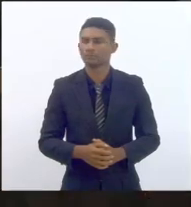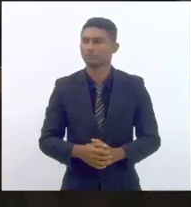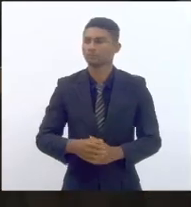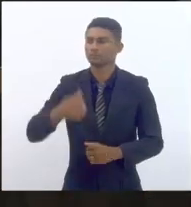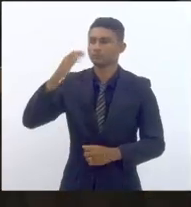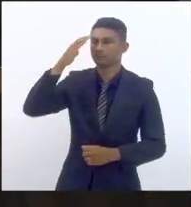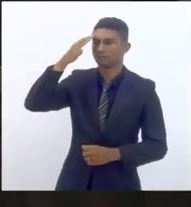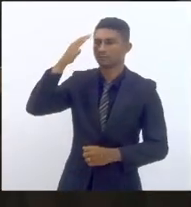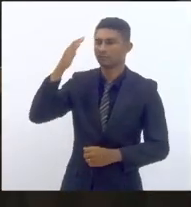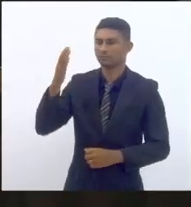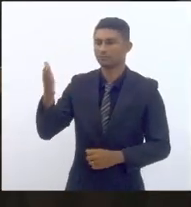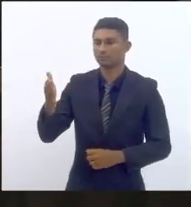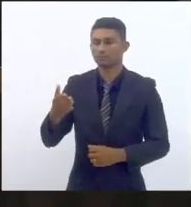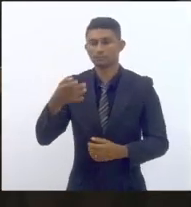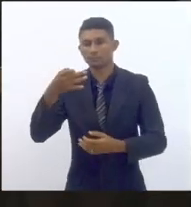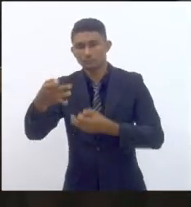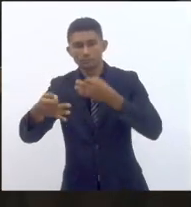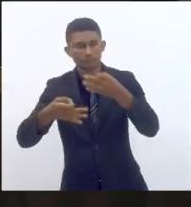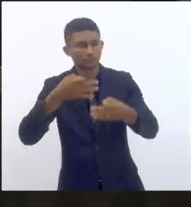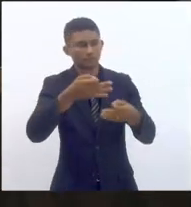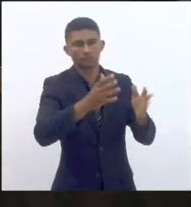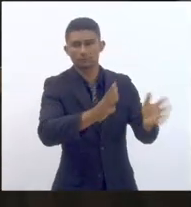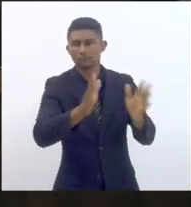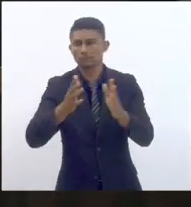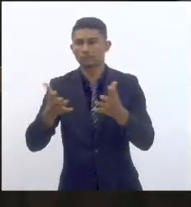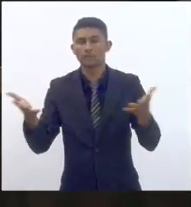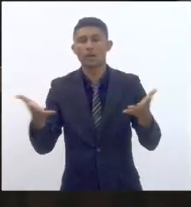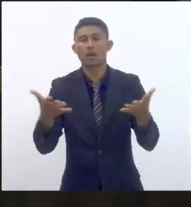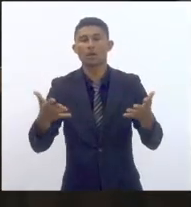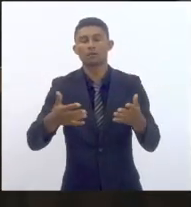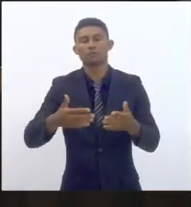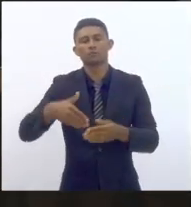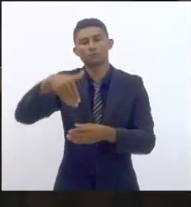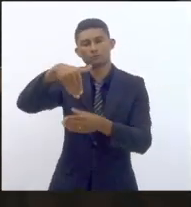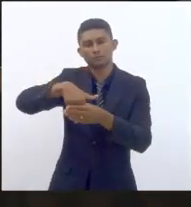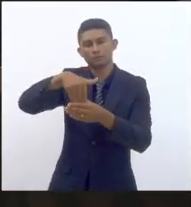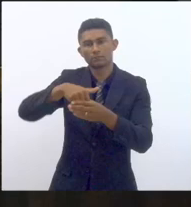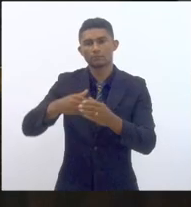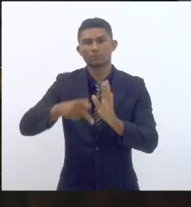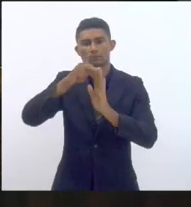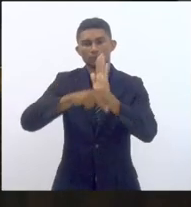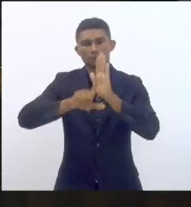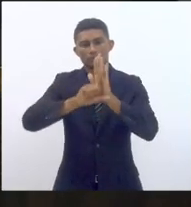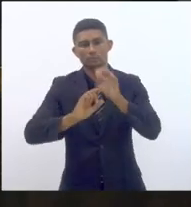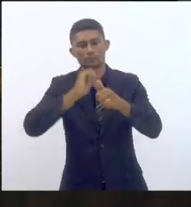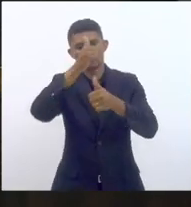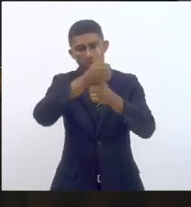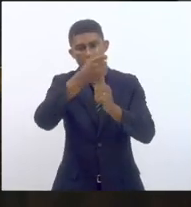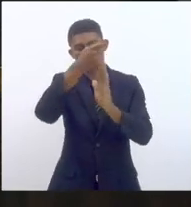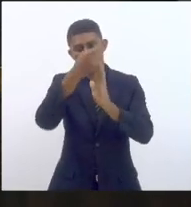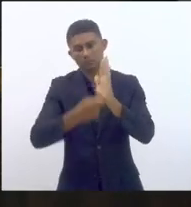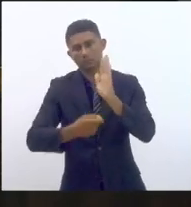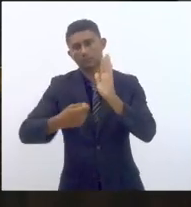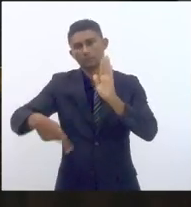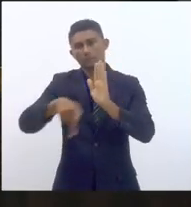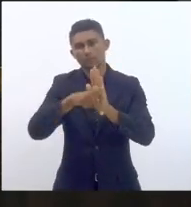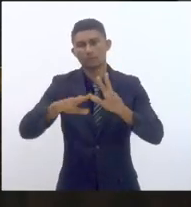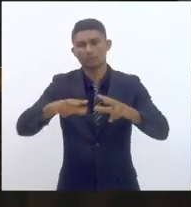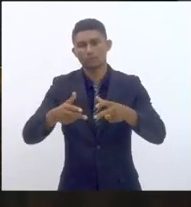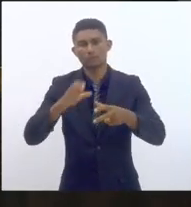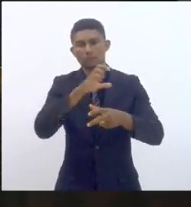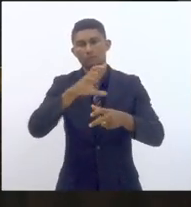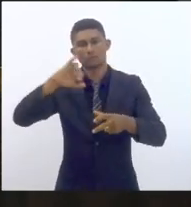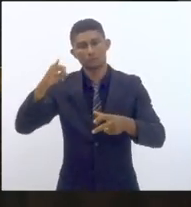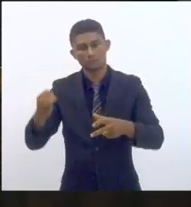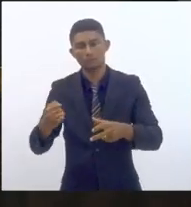Obrigado, deputado Eliomar. Com os pareceres emitidos em votação, o substitutivo da Comissão de Constituição e Justiça, com forma final de